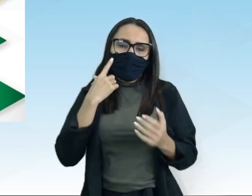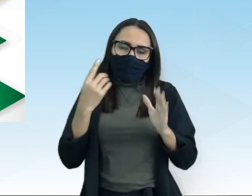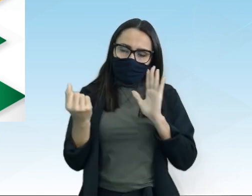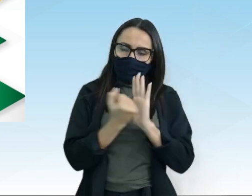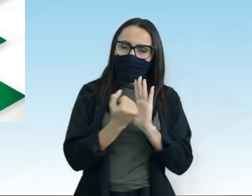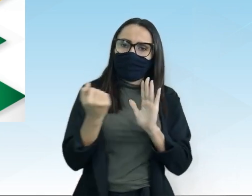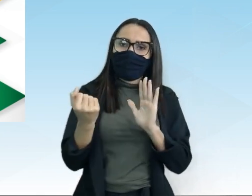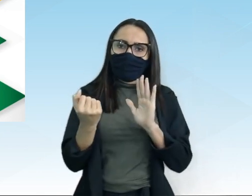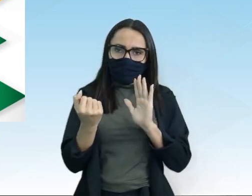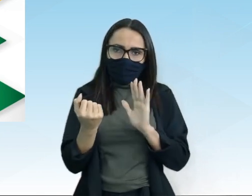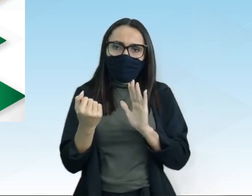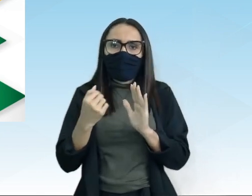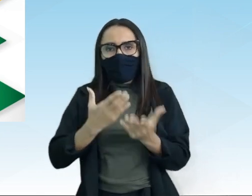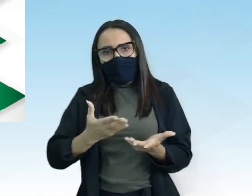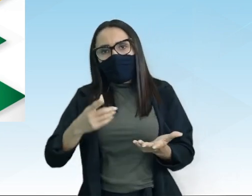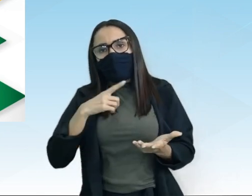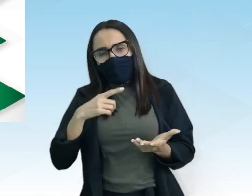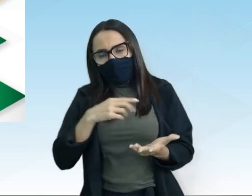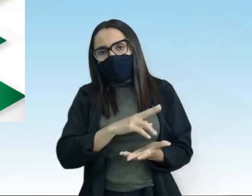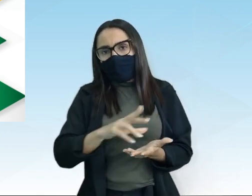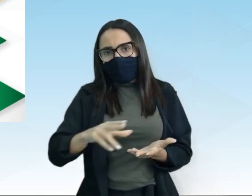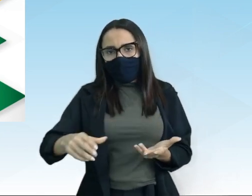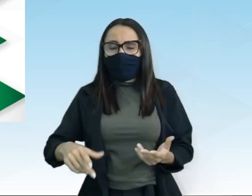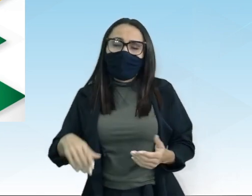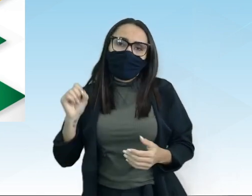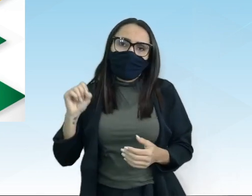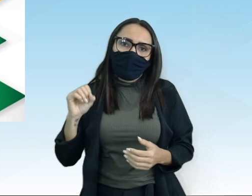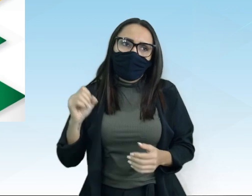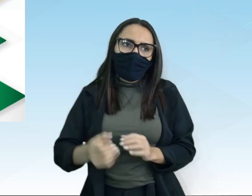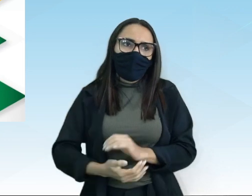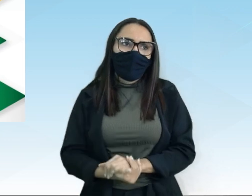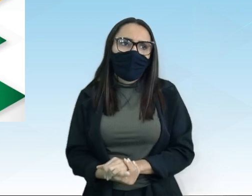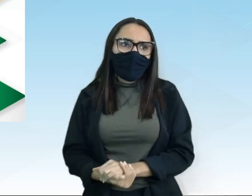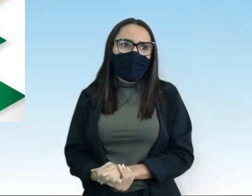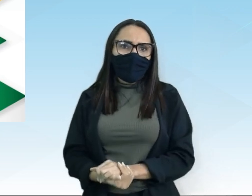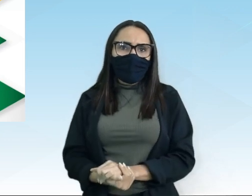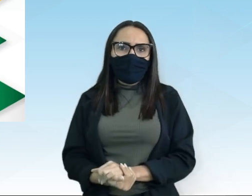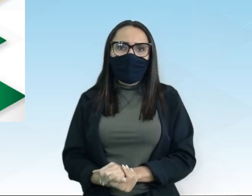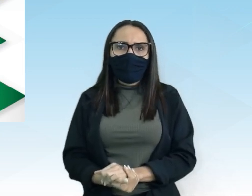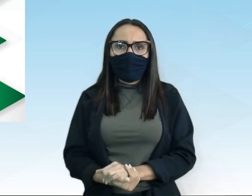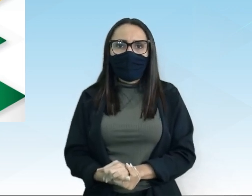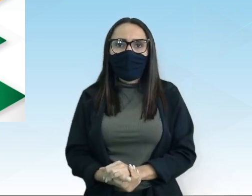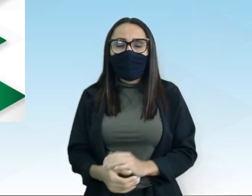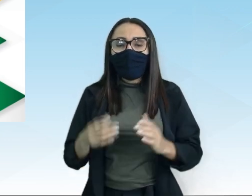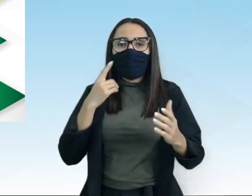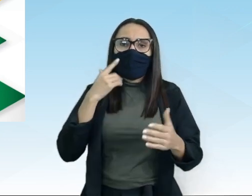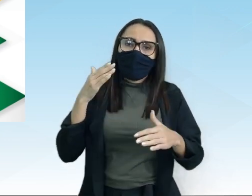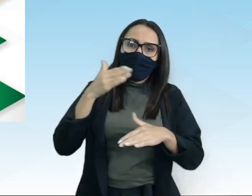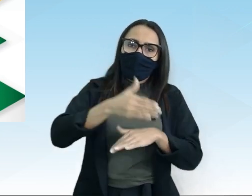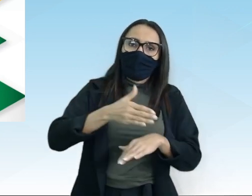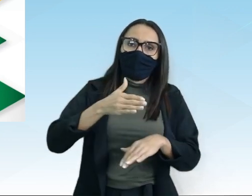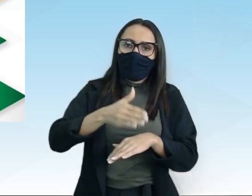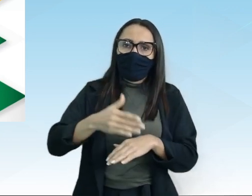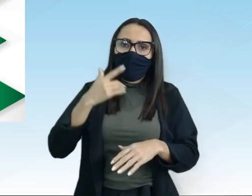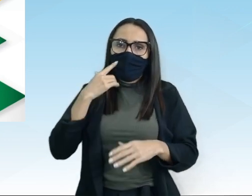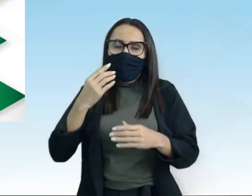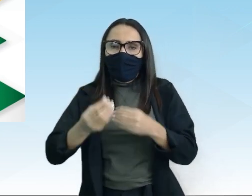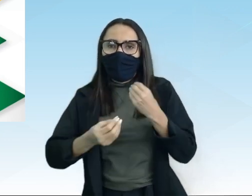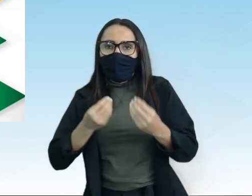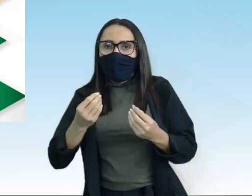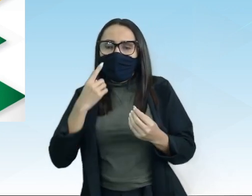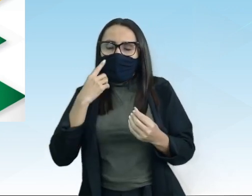marca, tudo isso tem as suas variações. E aqui eu tenho tais fatores interferem na forma pela